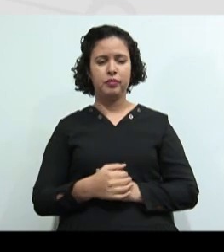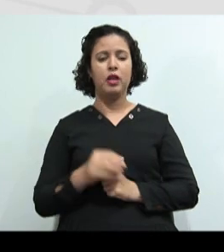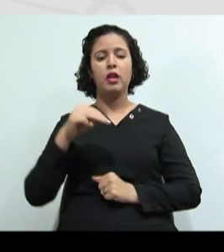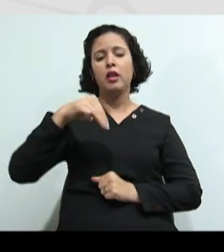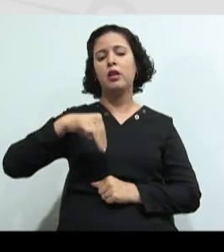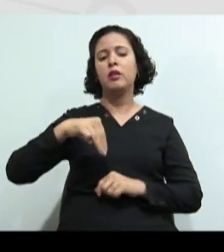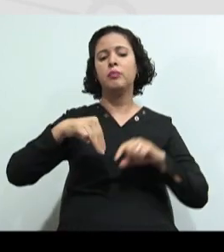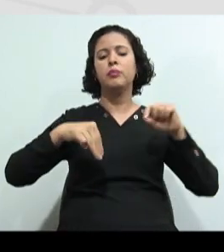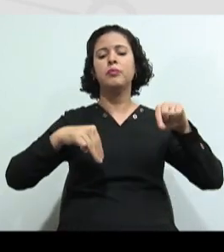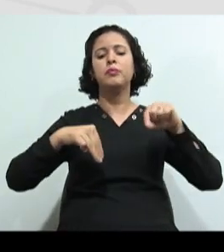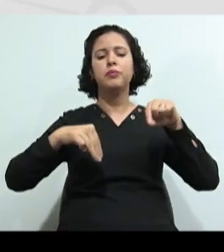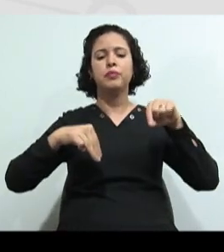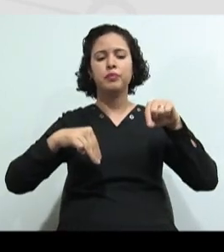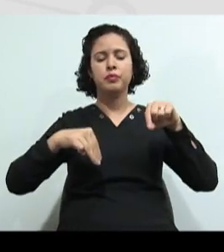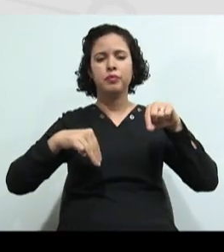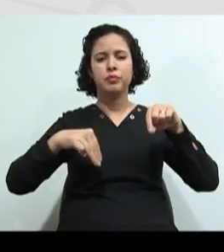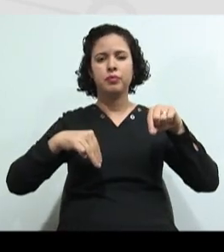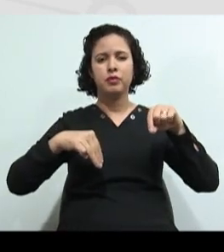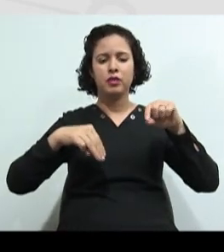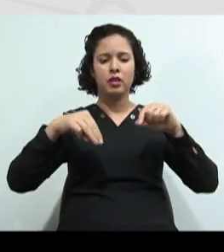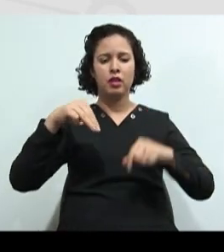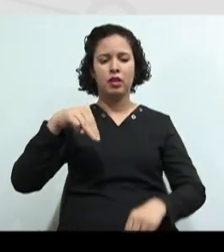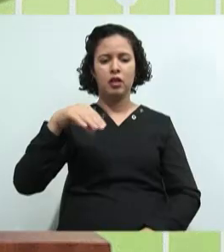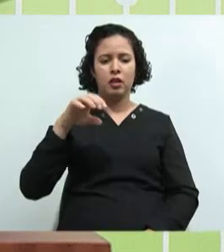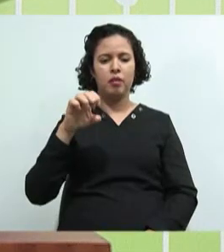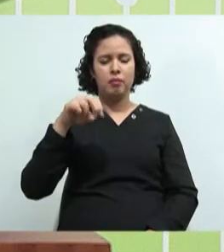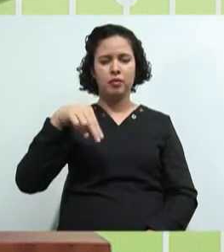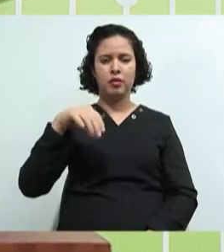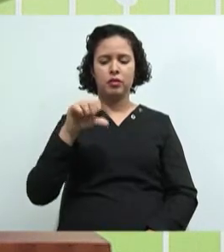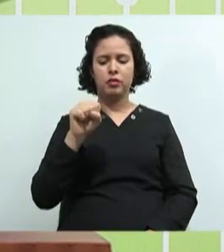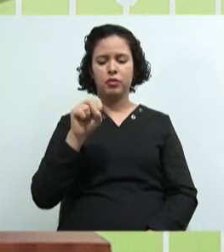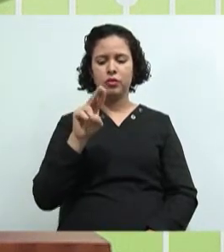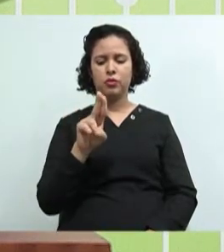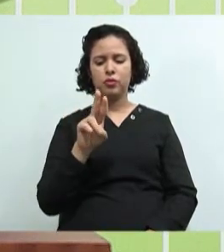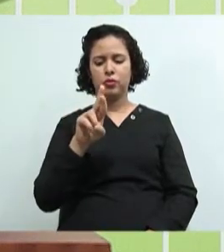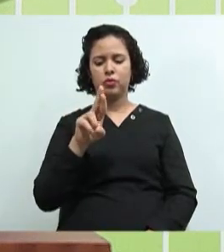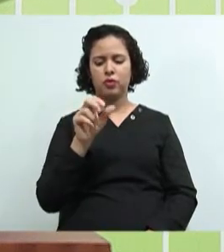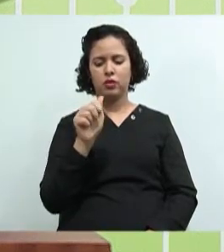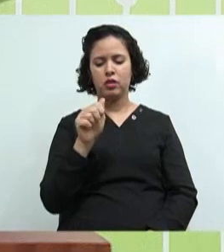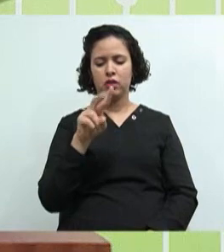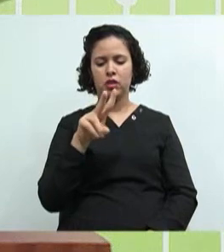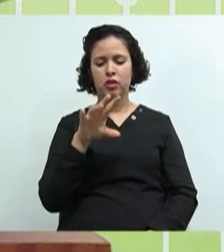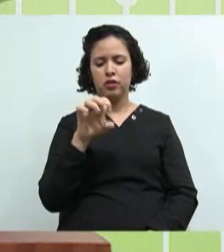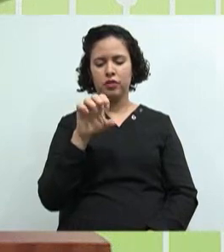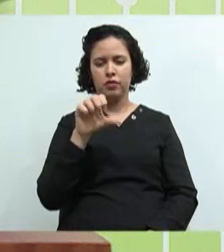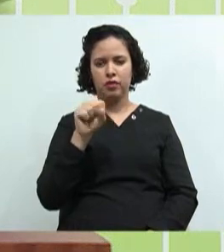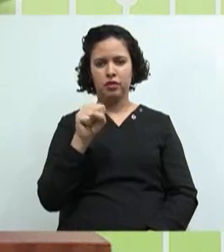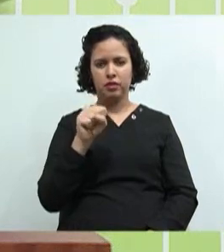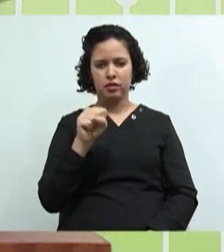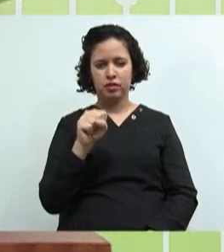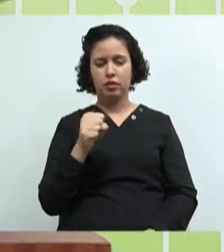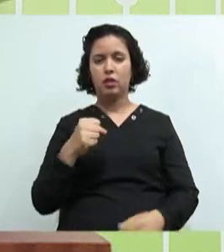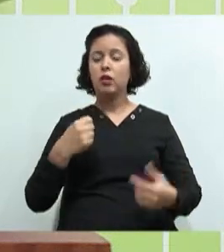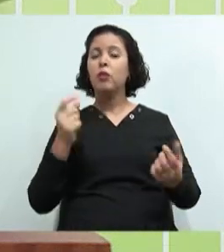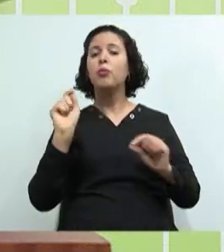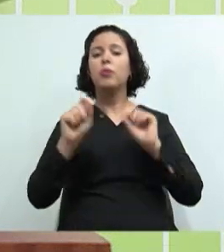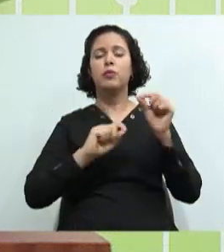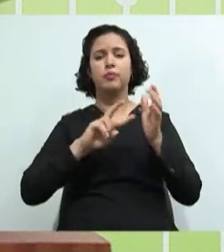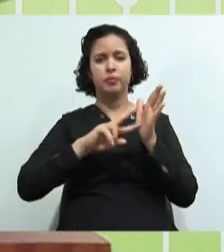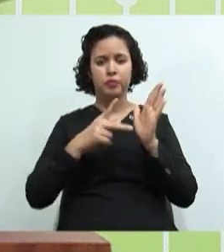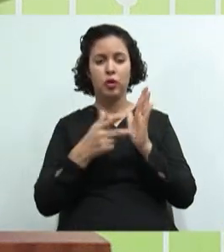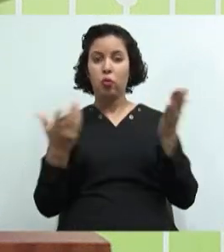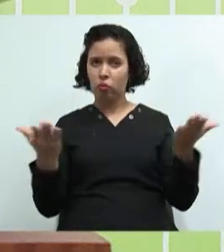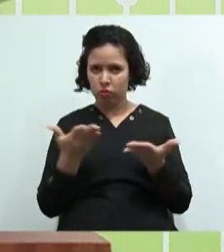M? Mensuráveis. Olha aqui para mim, mensuráveis. Hoje, você tem condições de comprar uma